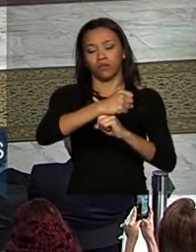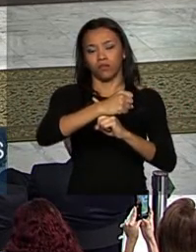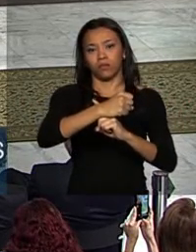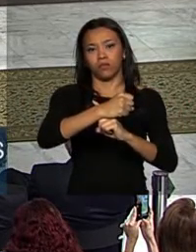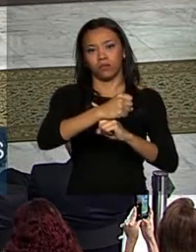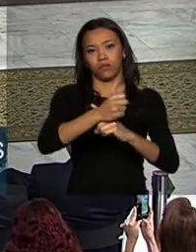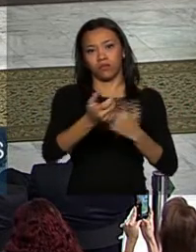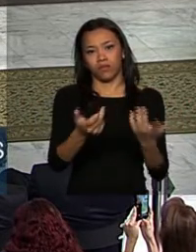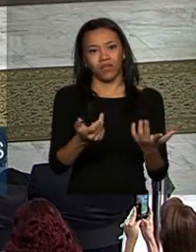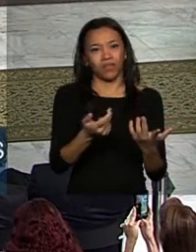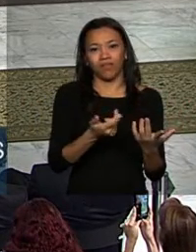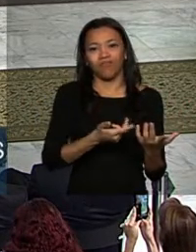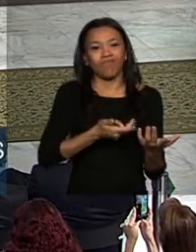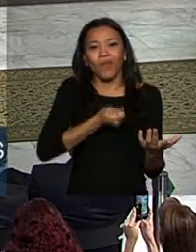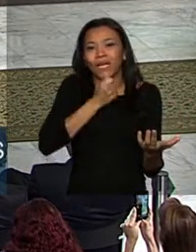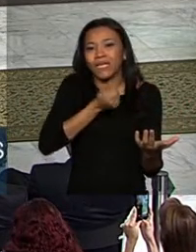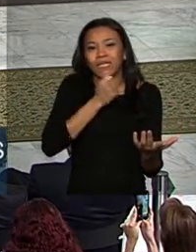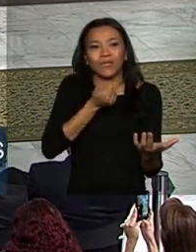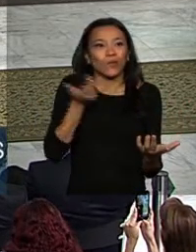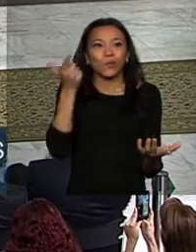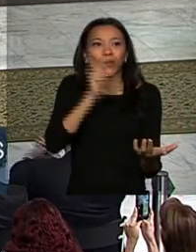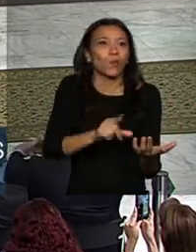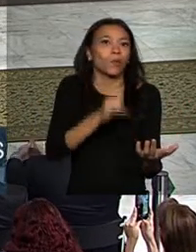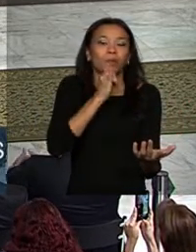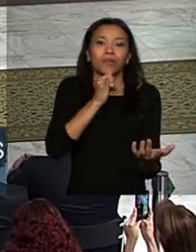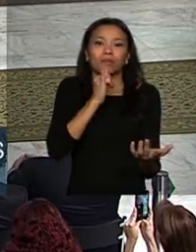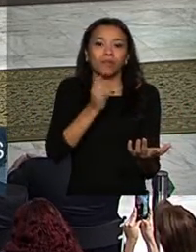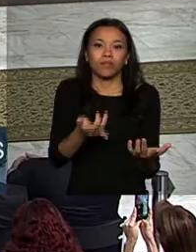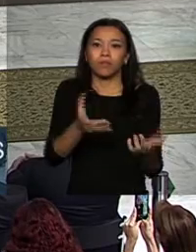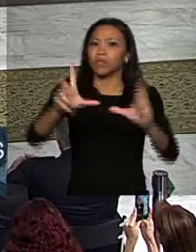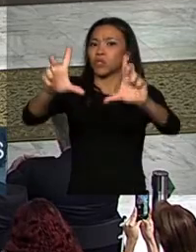desenvolvidas, pouco eficientes, como a